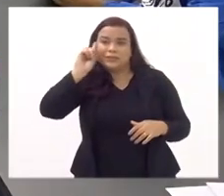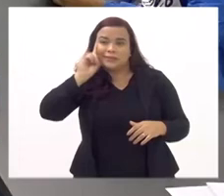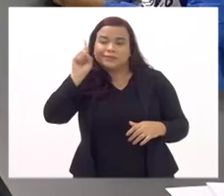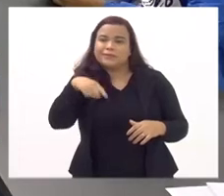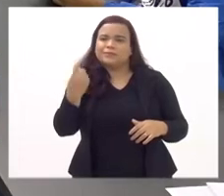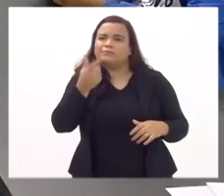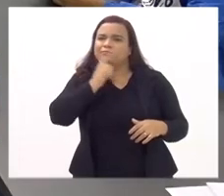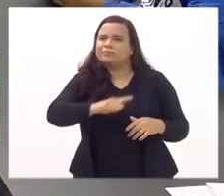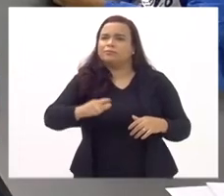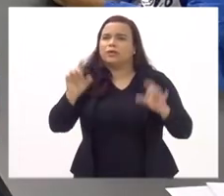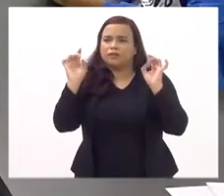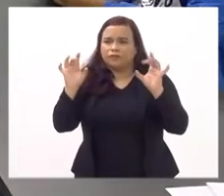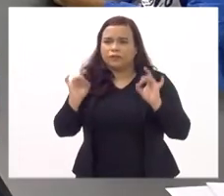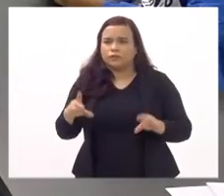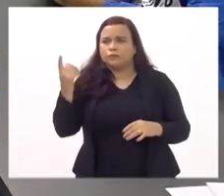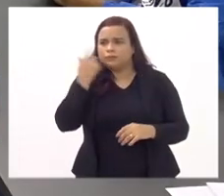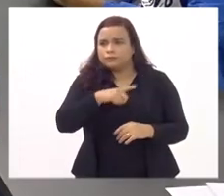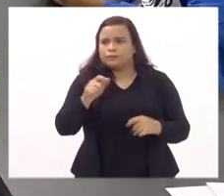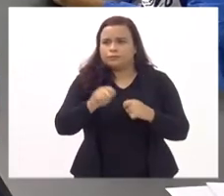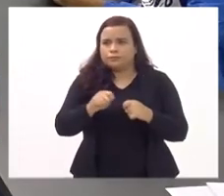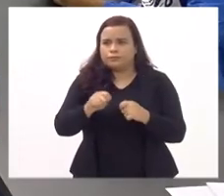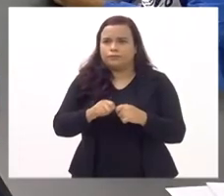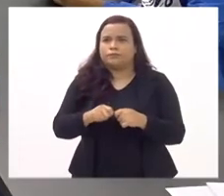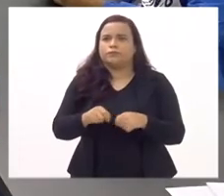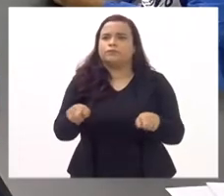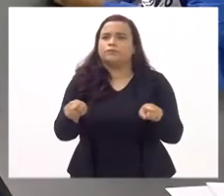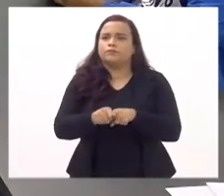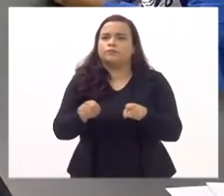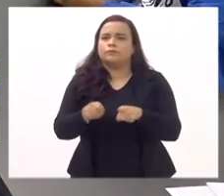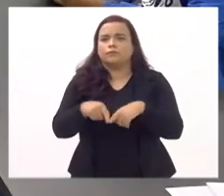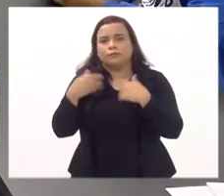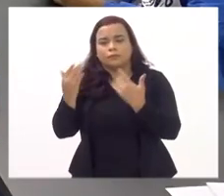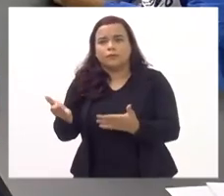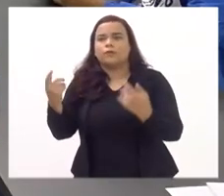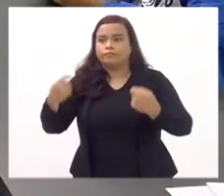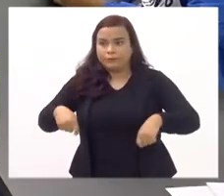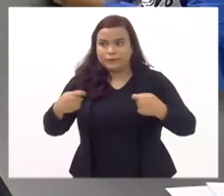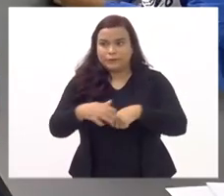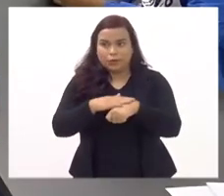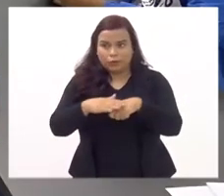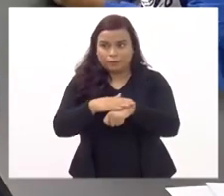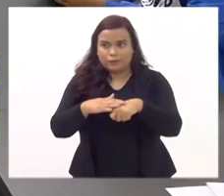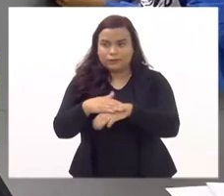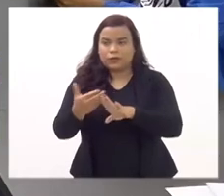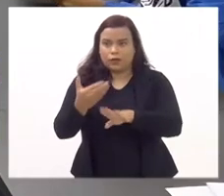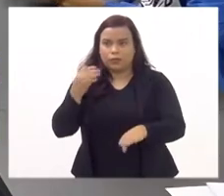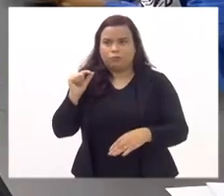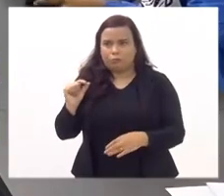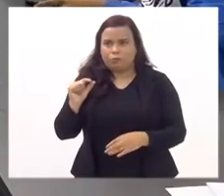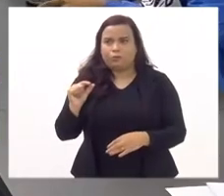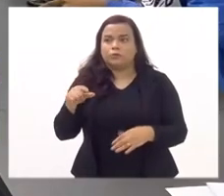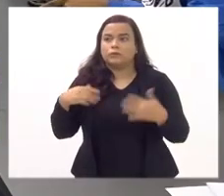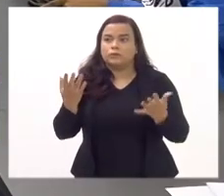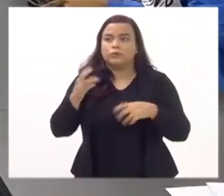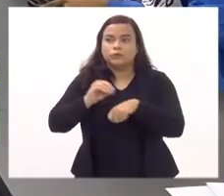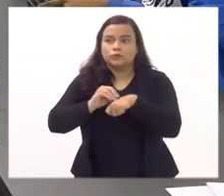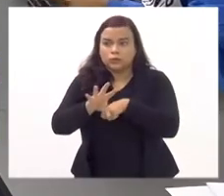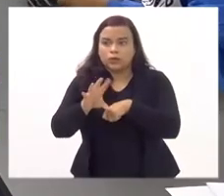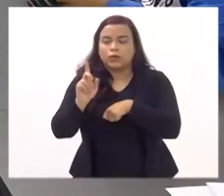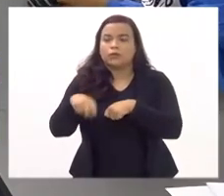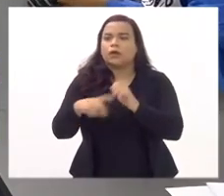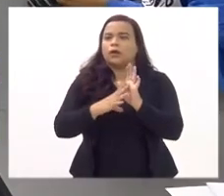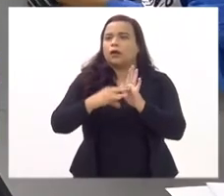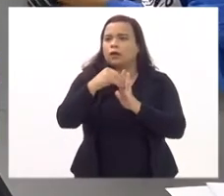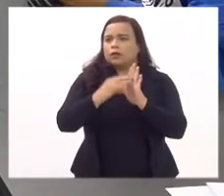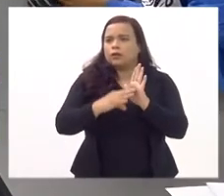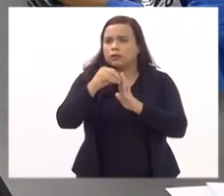a efetivação, né? E a gente, então, para isso, precisa conversar um pouco antes. Então, vou sugerir um calendário.